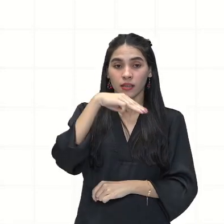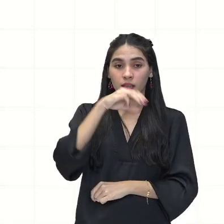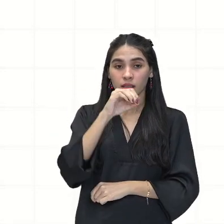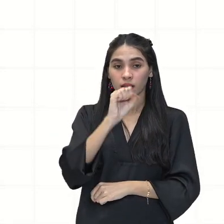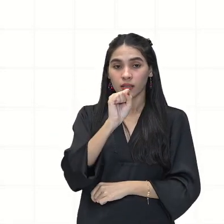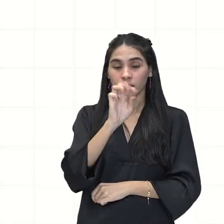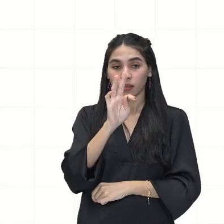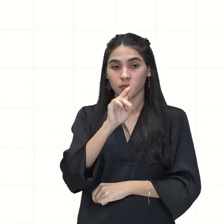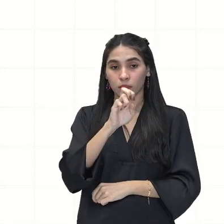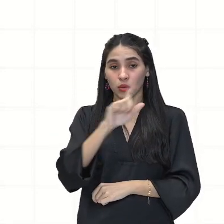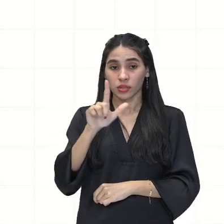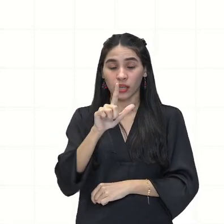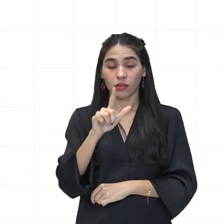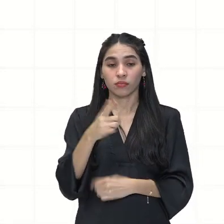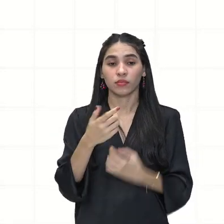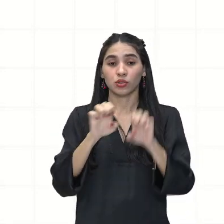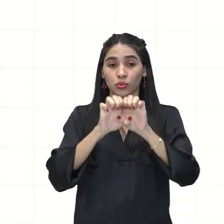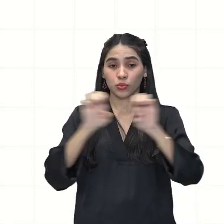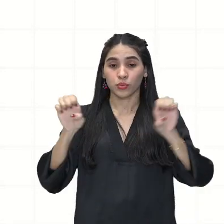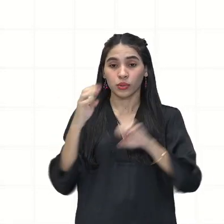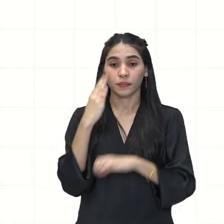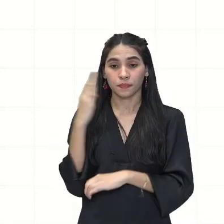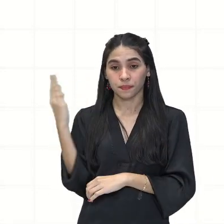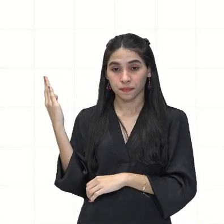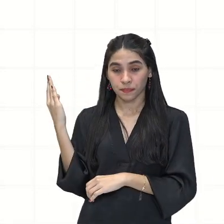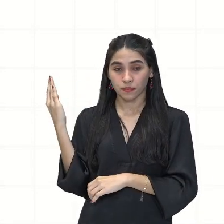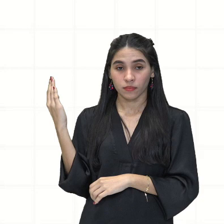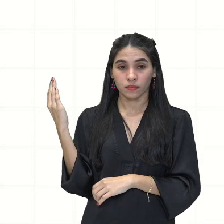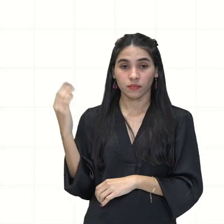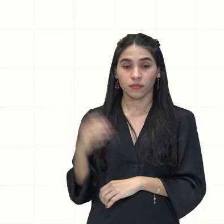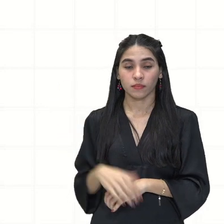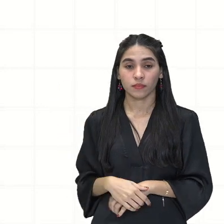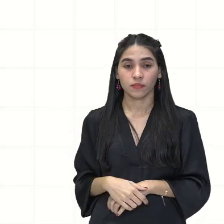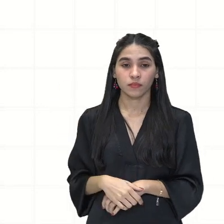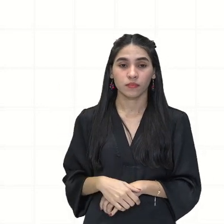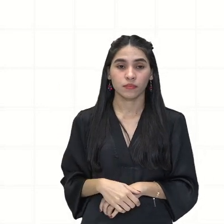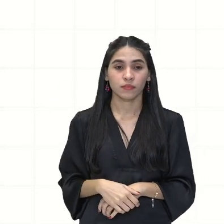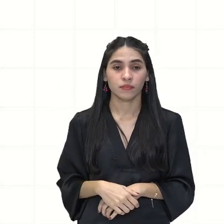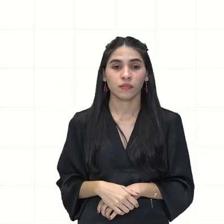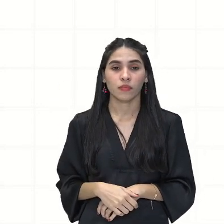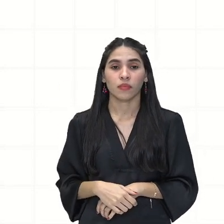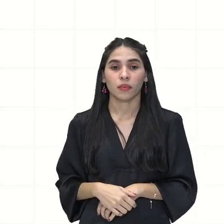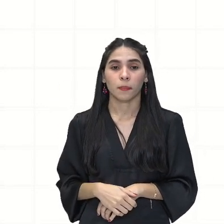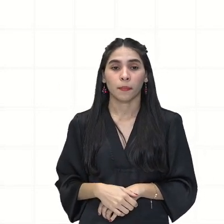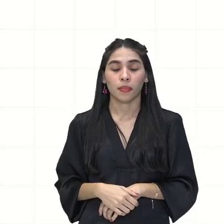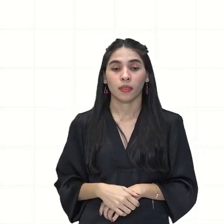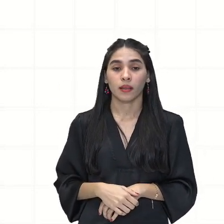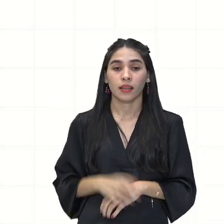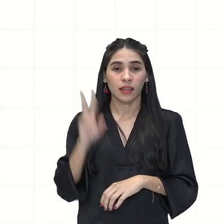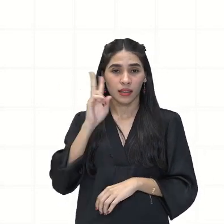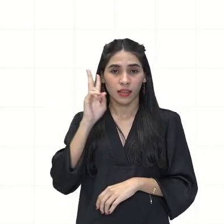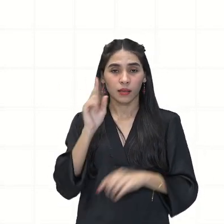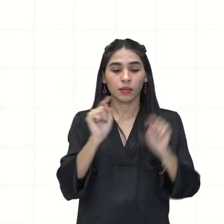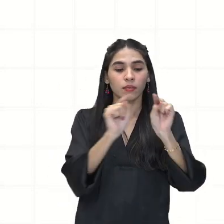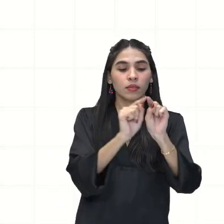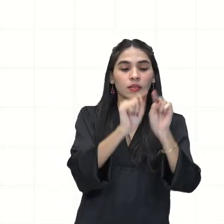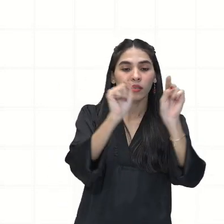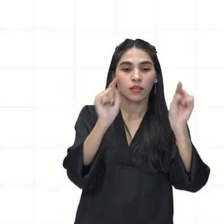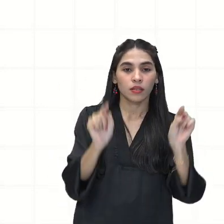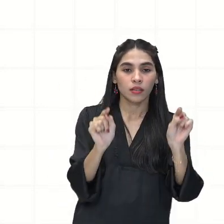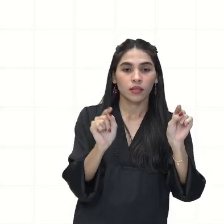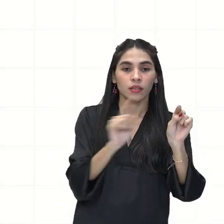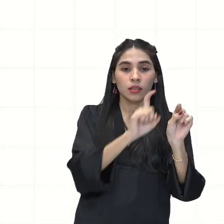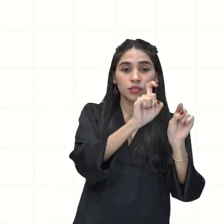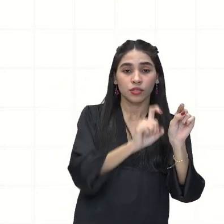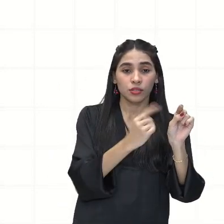quadro anterior, ó. Pega-se a primeira nota, ó, e